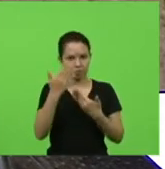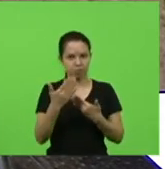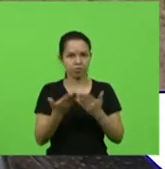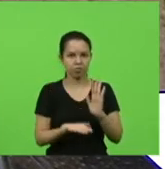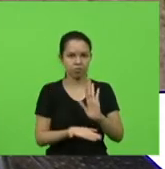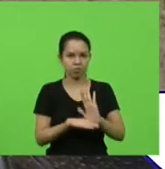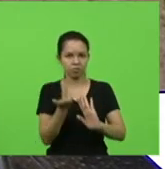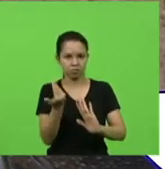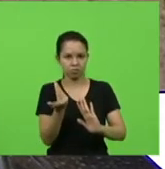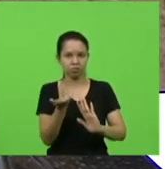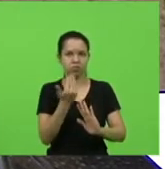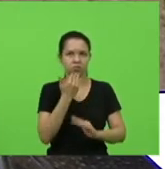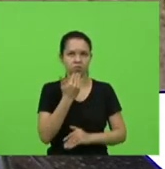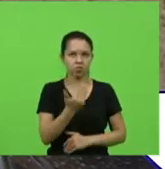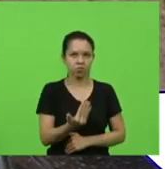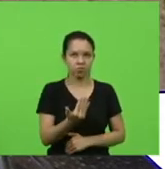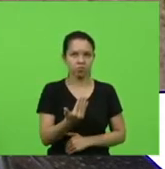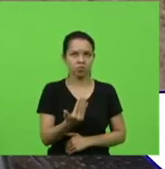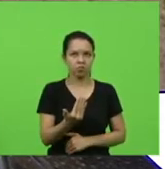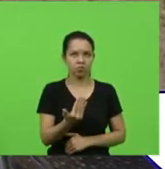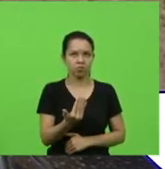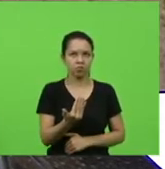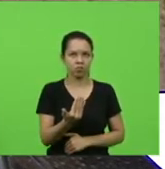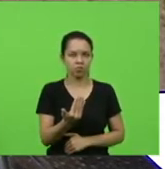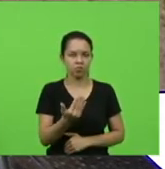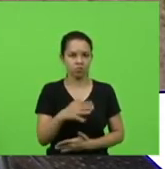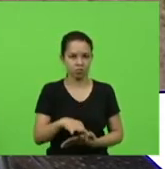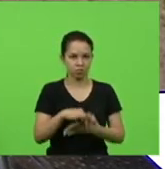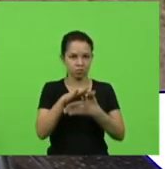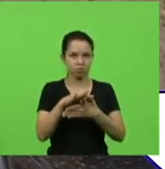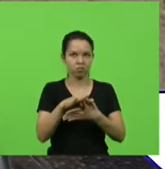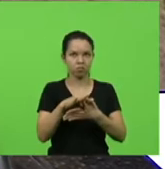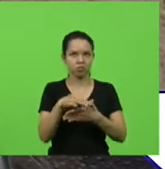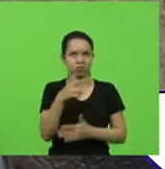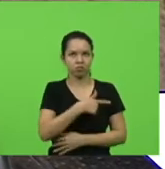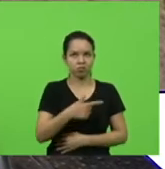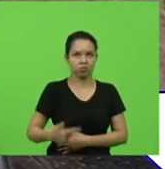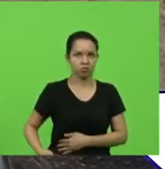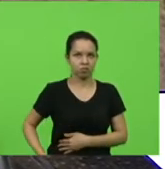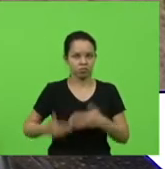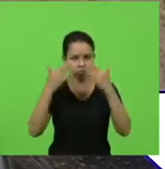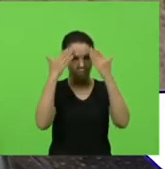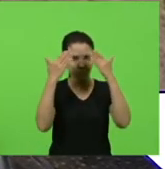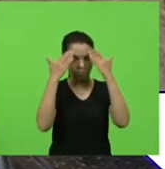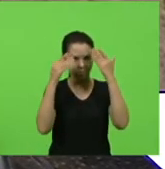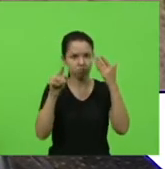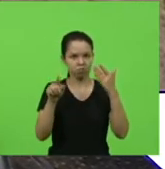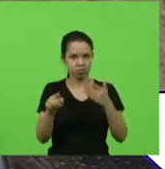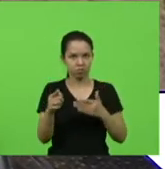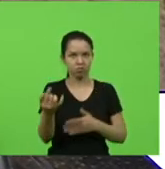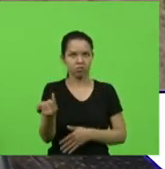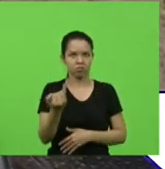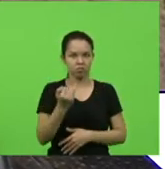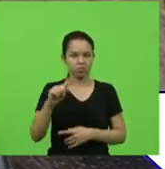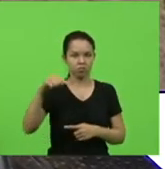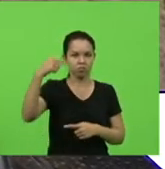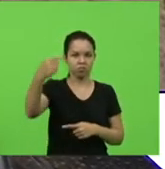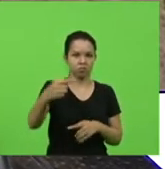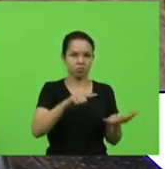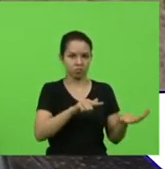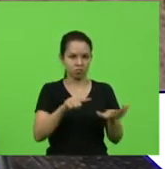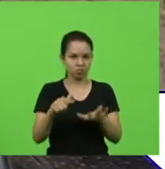desse requerimento em pedido ao líder do governo, Zé Milton, que se comprometeu em trazer para mim até a semana que vem,